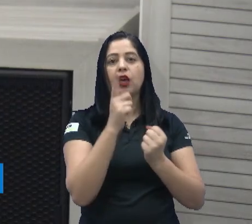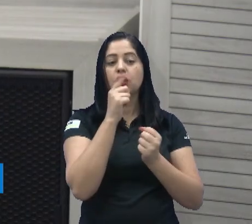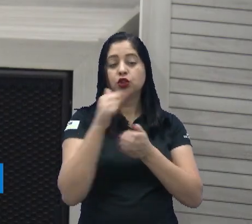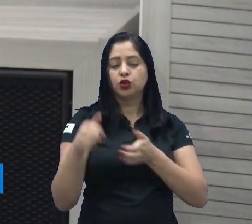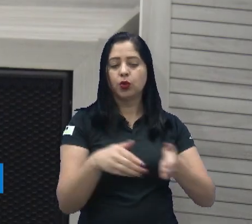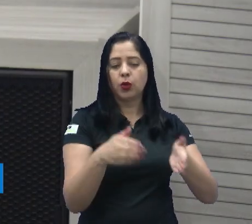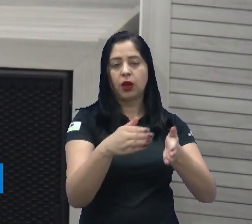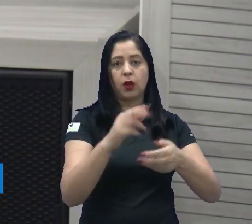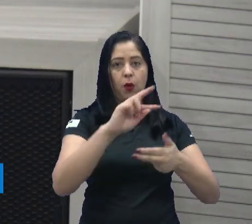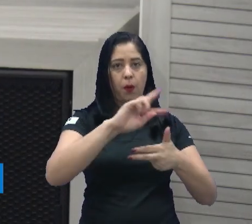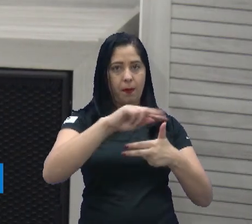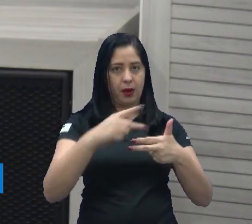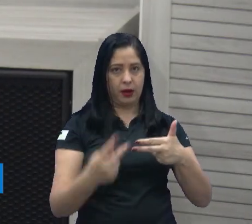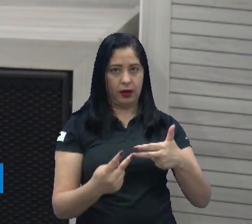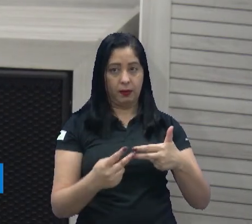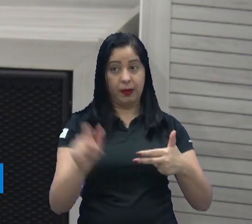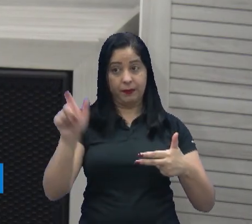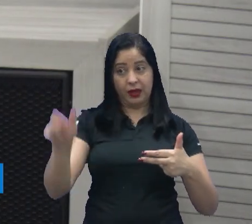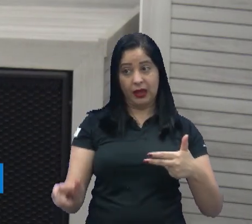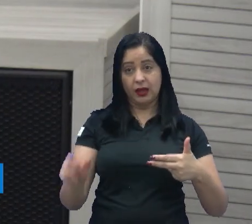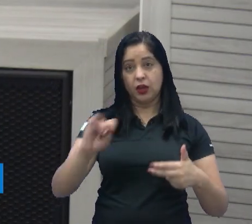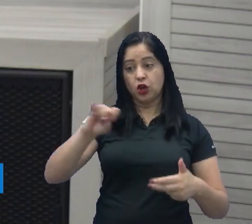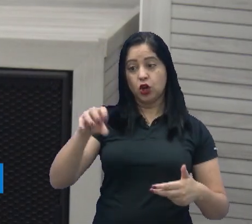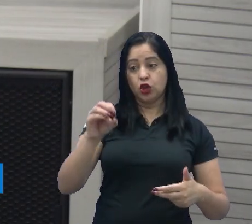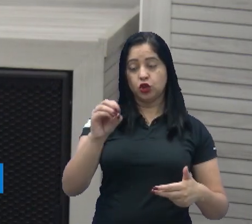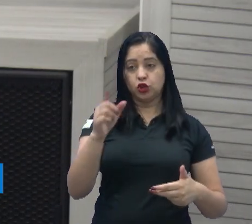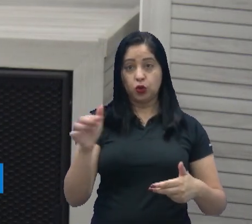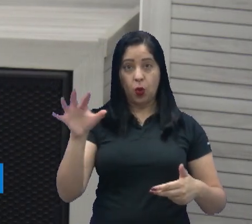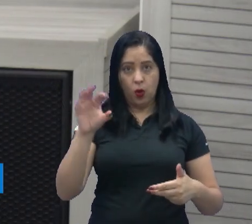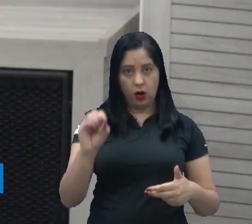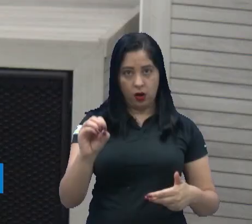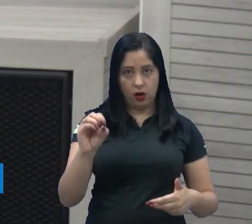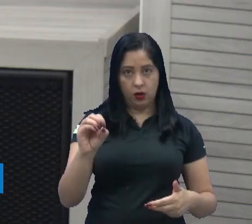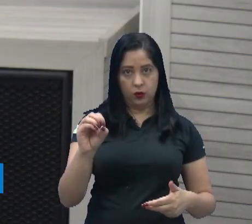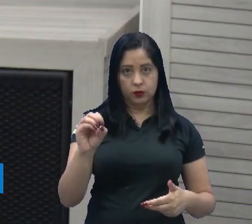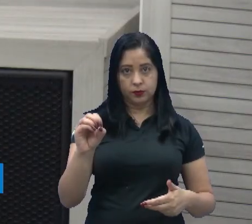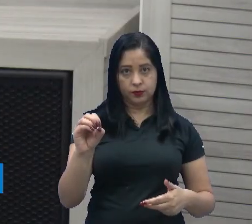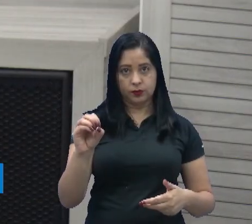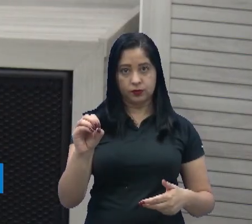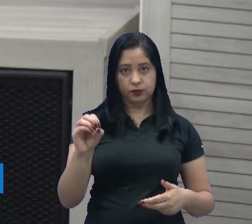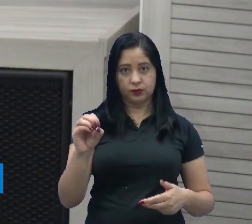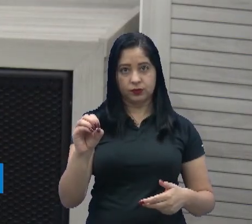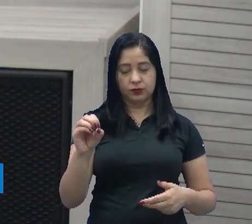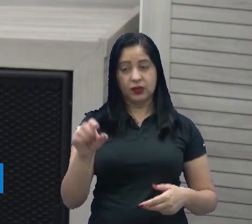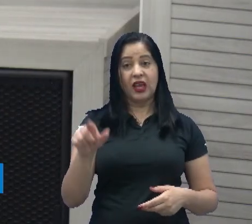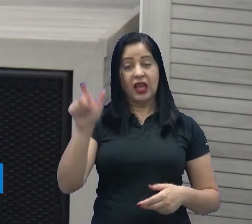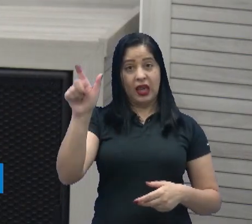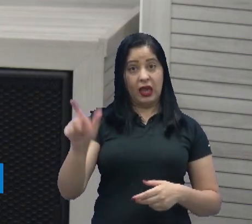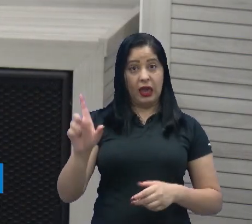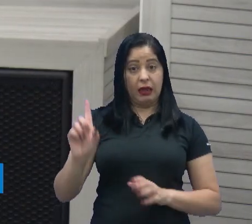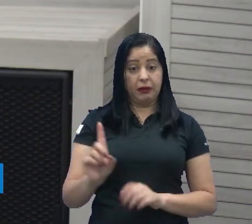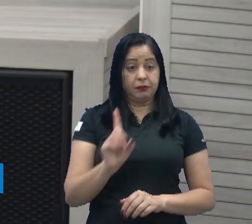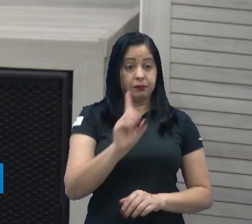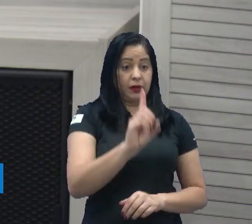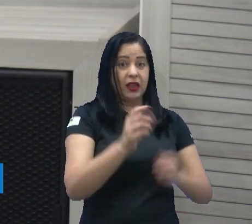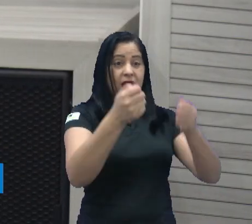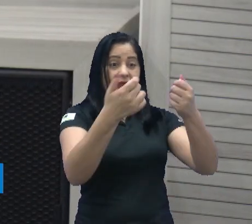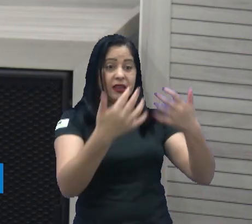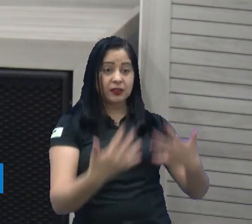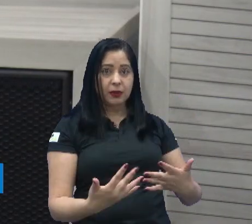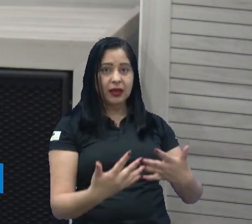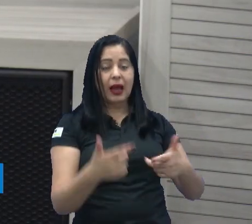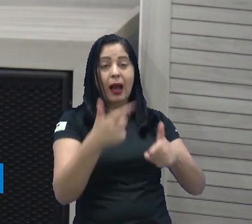Godoy, especialista em meio ambiente, foi convidado pela Comissão do Meio Ambiente para falar a respeito dos problemas da